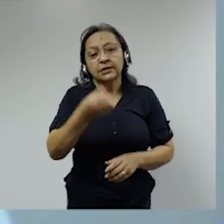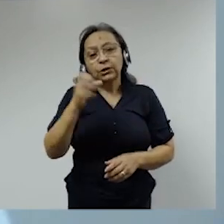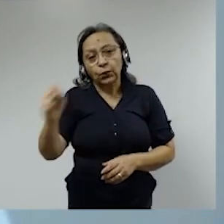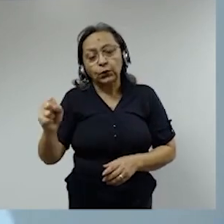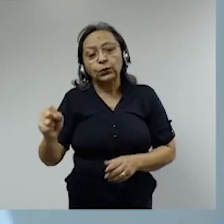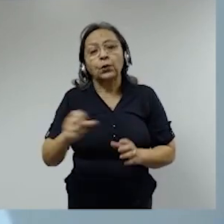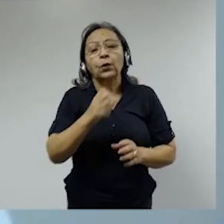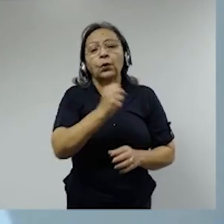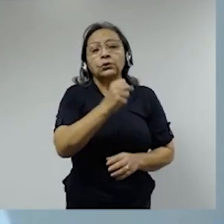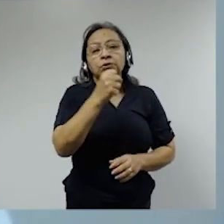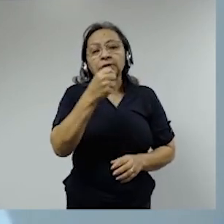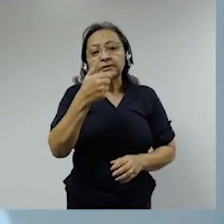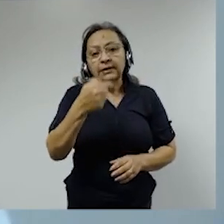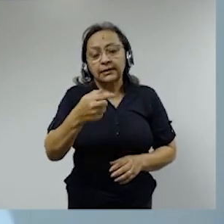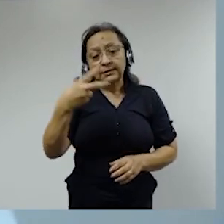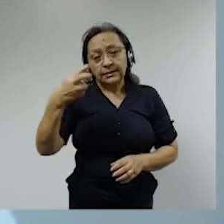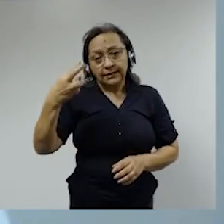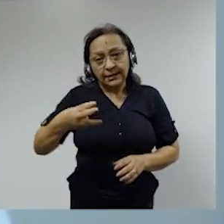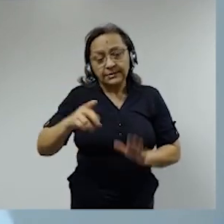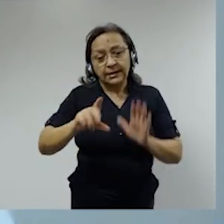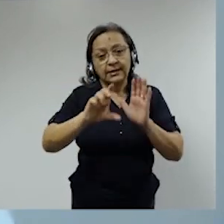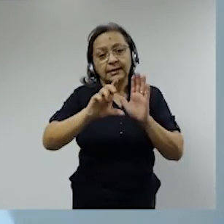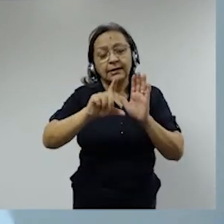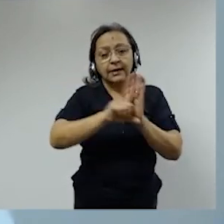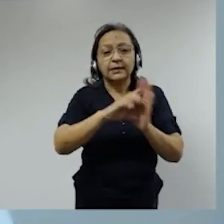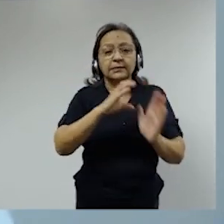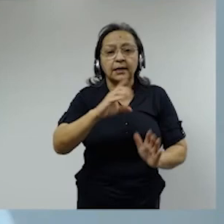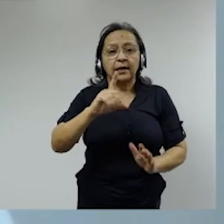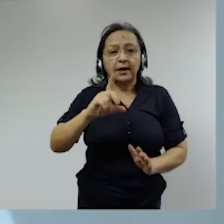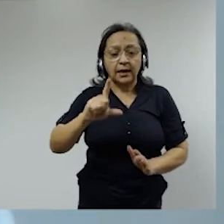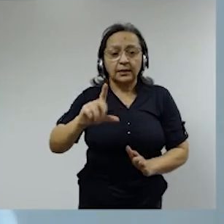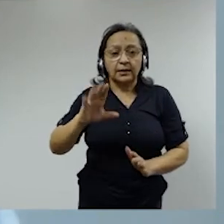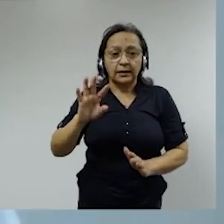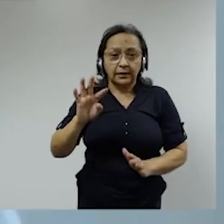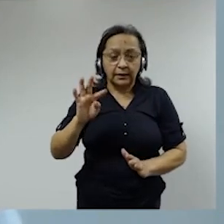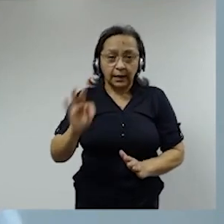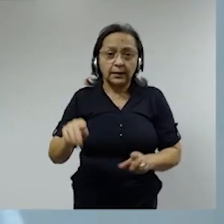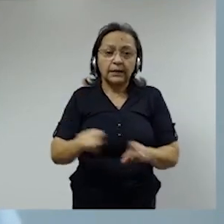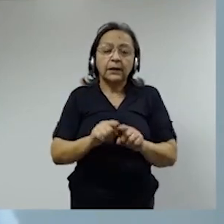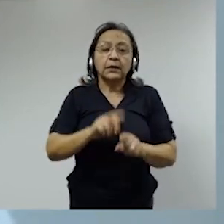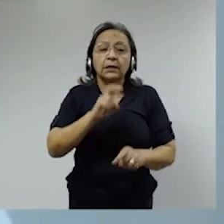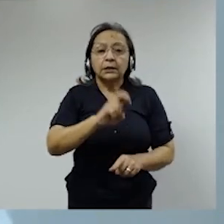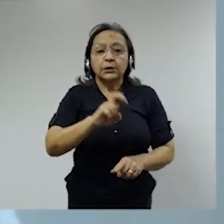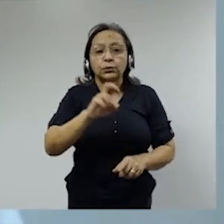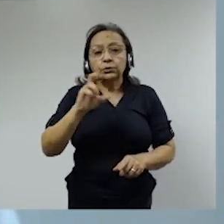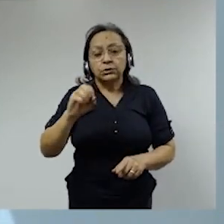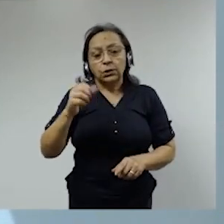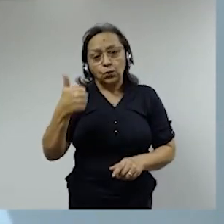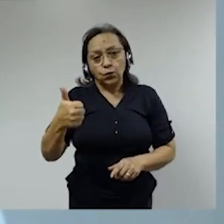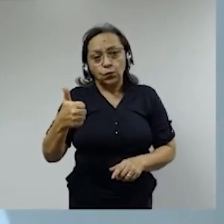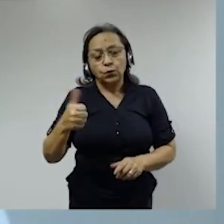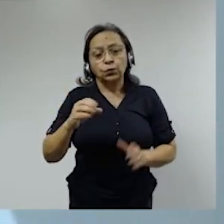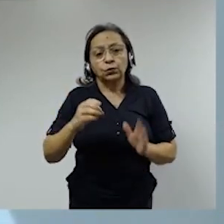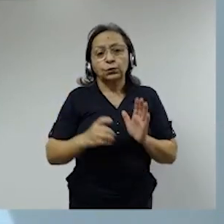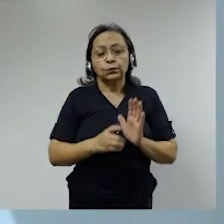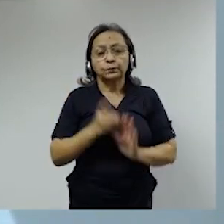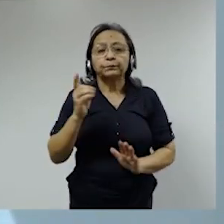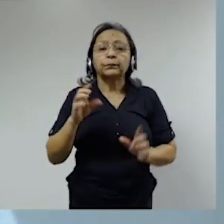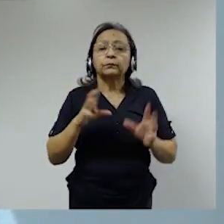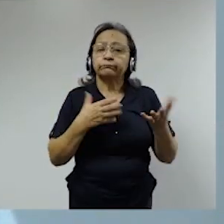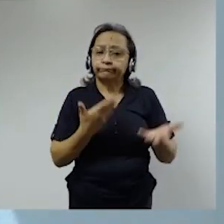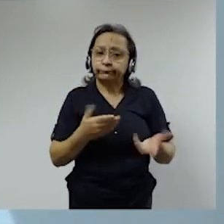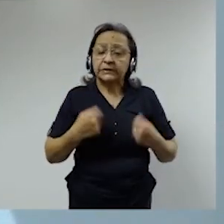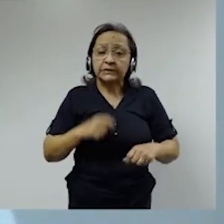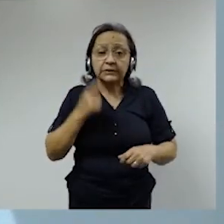Civil, 873 da CLT e 501 do Código de Processo Civil. Todavia, é preciso que